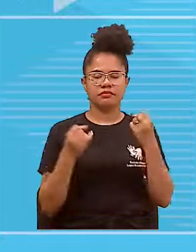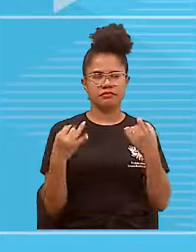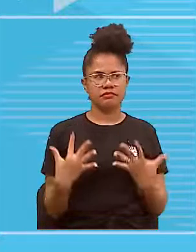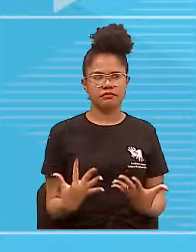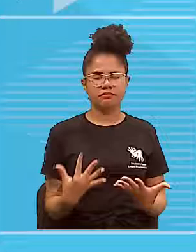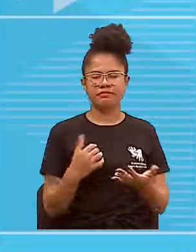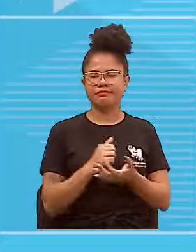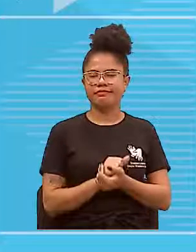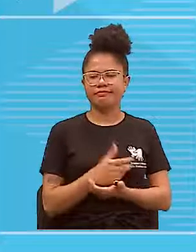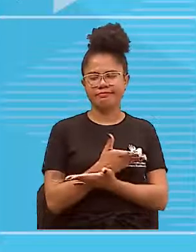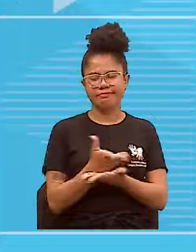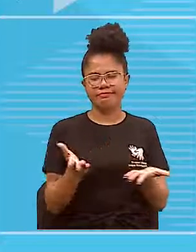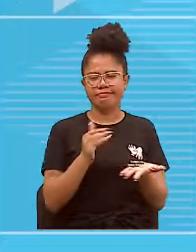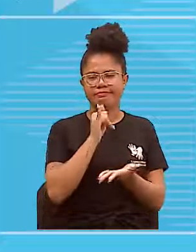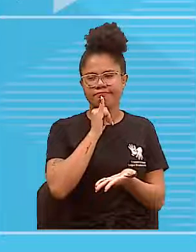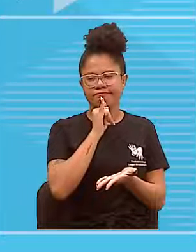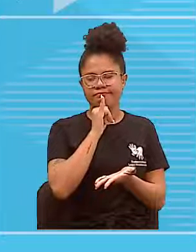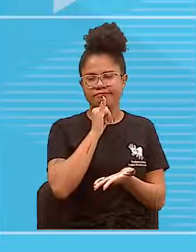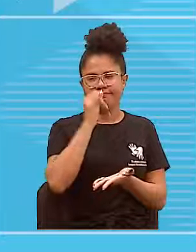simples.